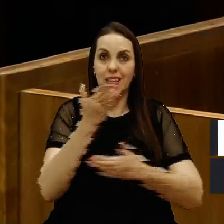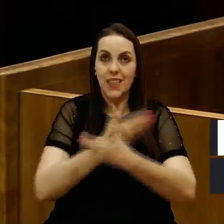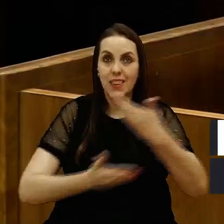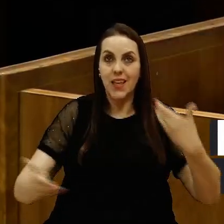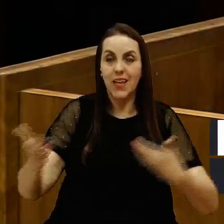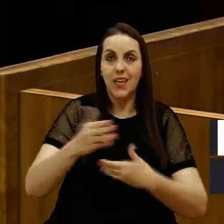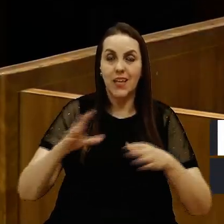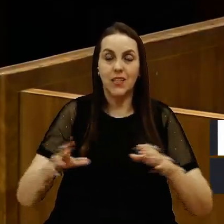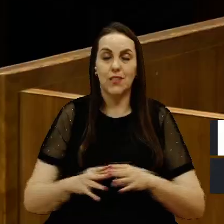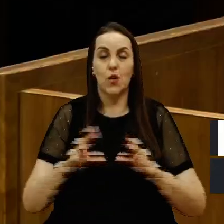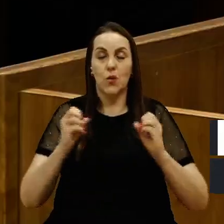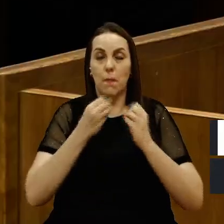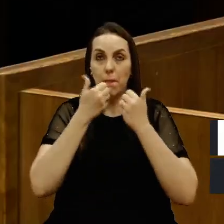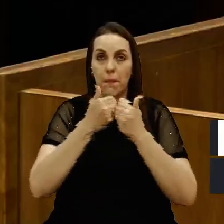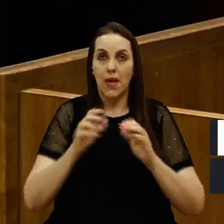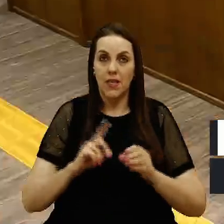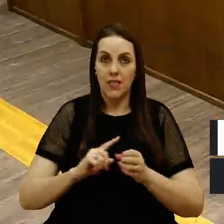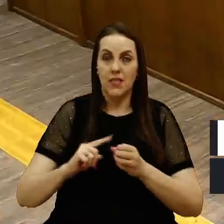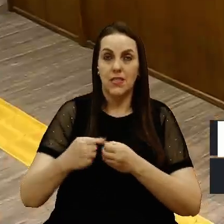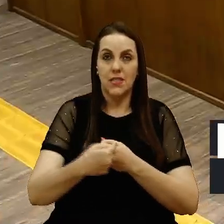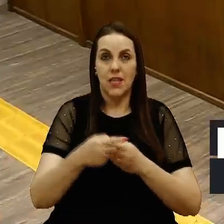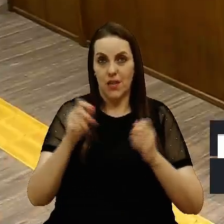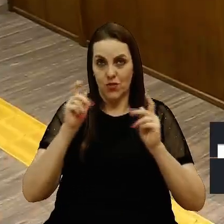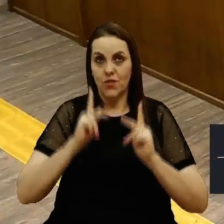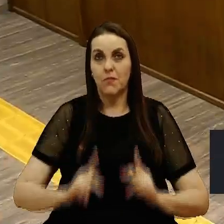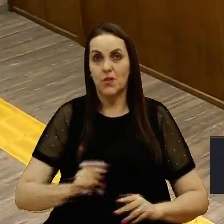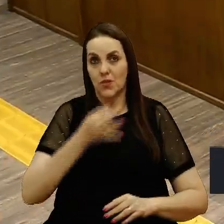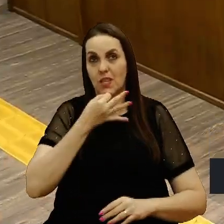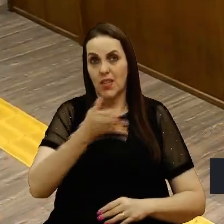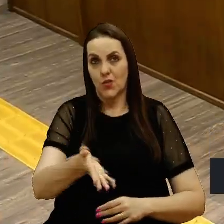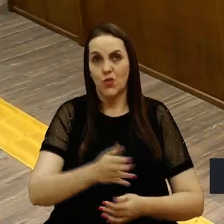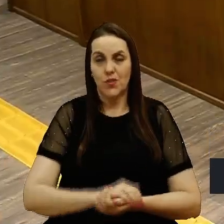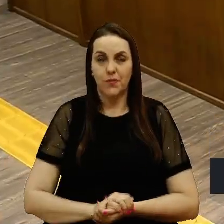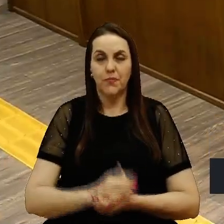pelo bem dos cidadãos caxienses. Seria isso, senhor presidente. Obrigado, vereadora Andressa Mar.